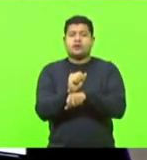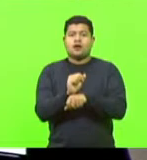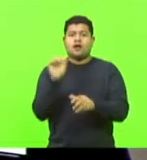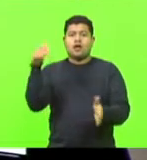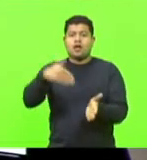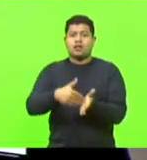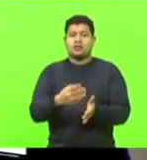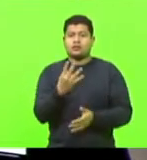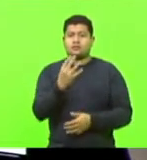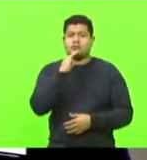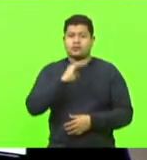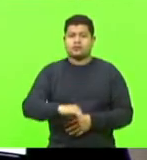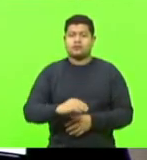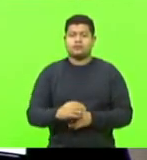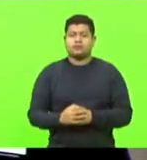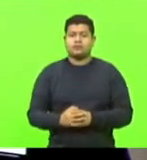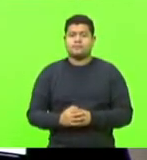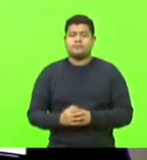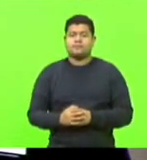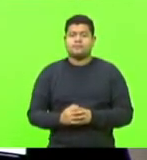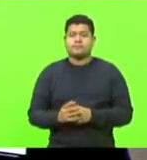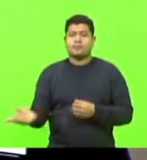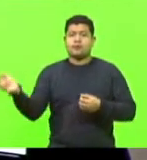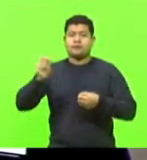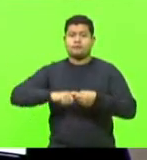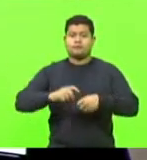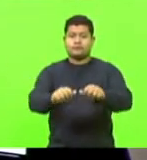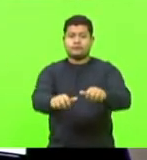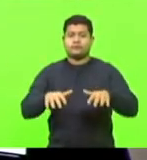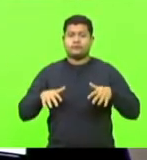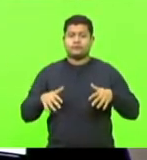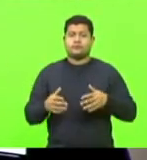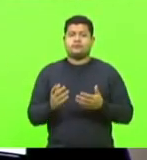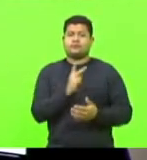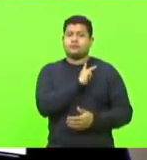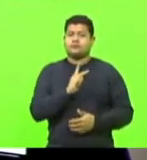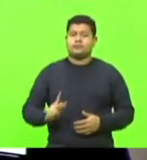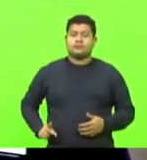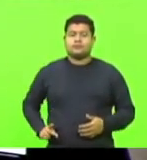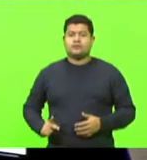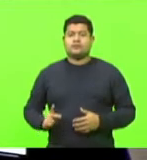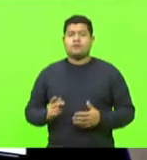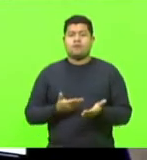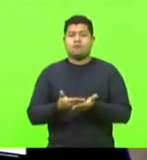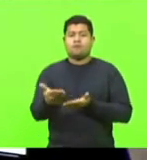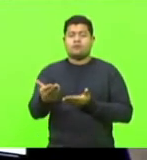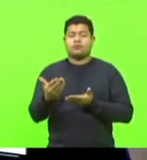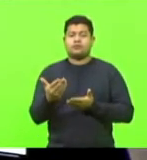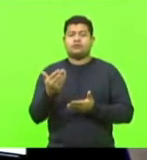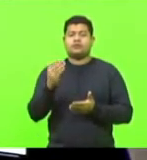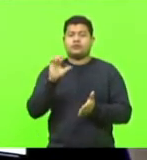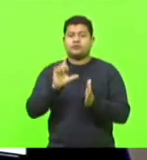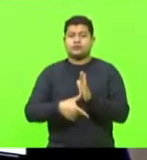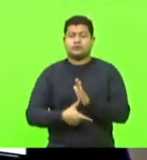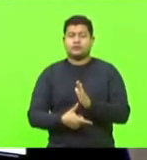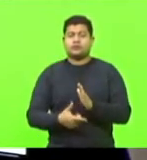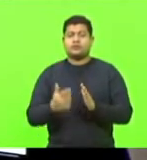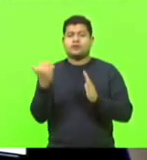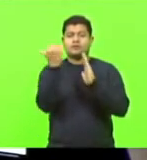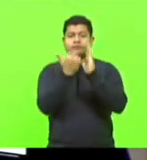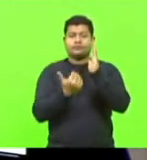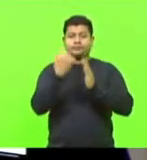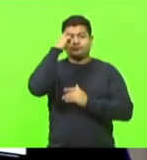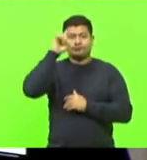às 16 horas. Reaberta a sessão, o senhor presidente adentrou no próximo horário. Ordem do